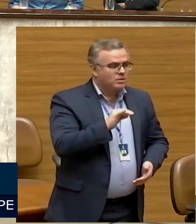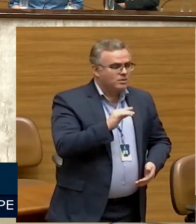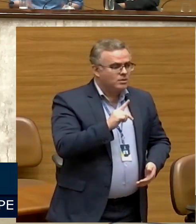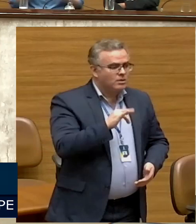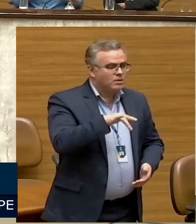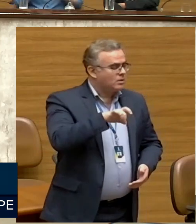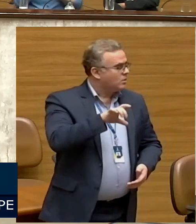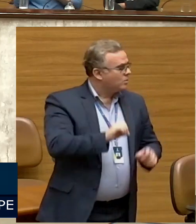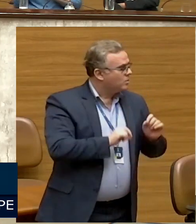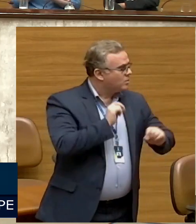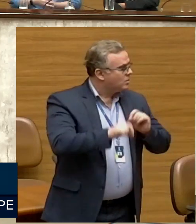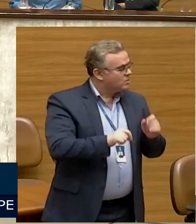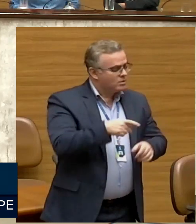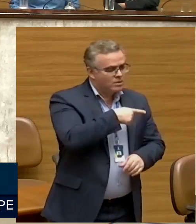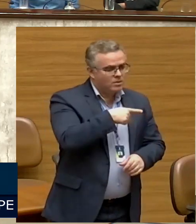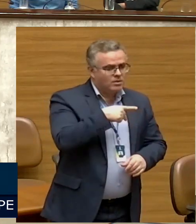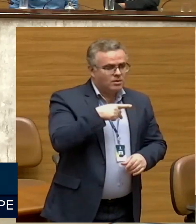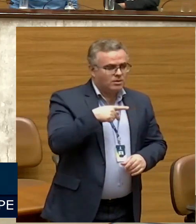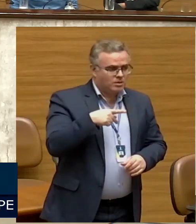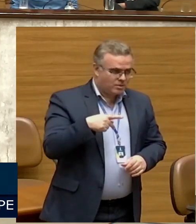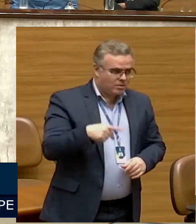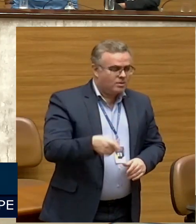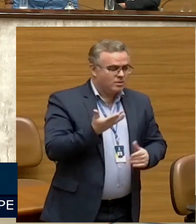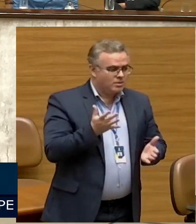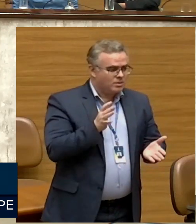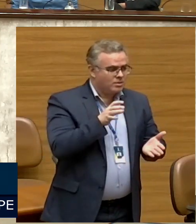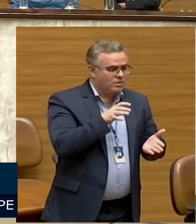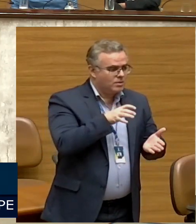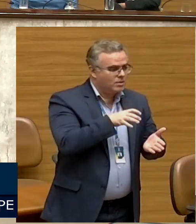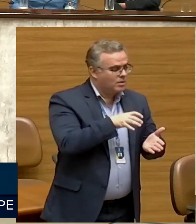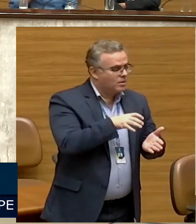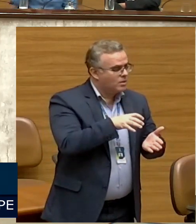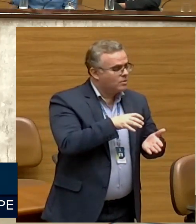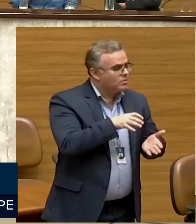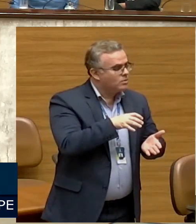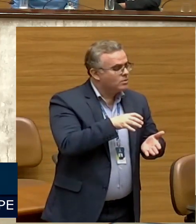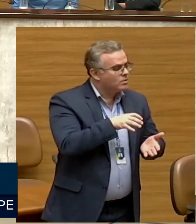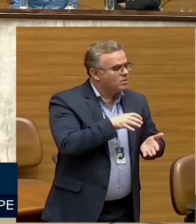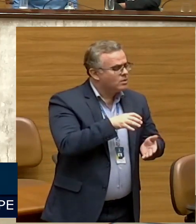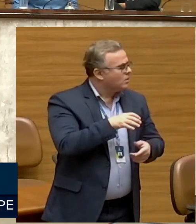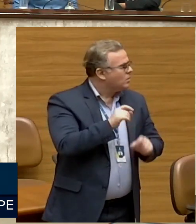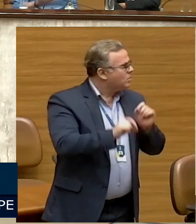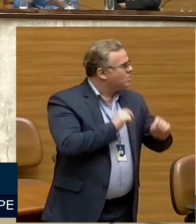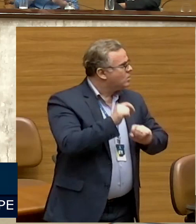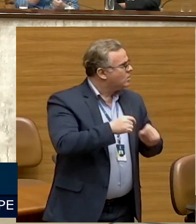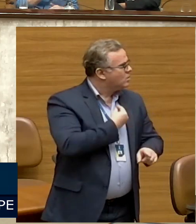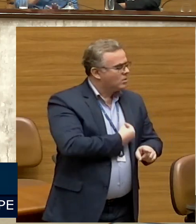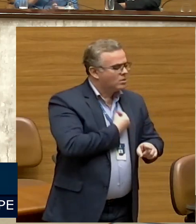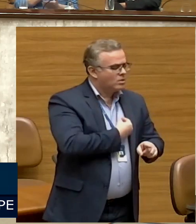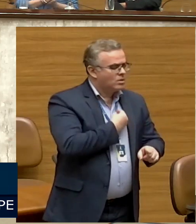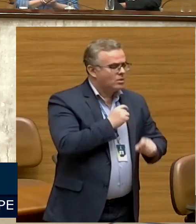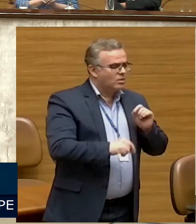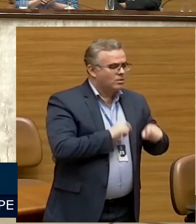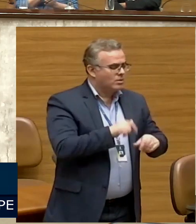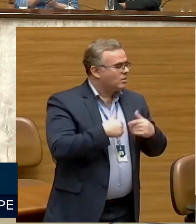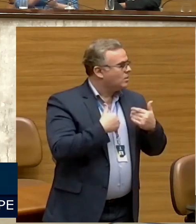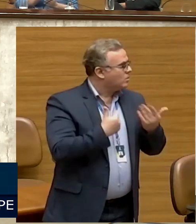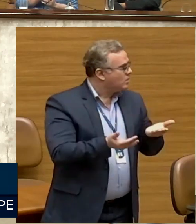aqui, que ele é o presidente do Centro de Surdos de Aracaju, quero,